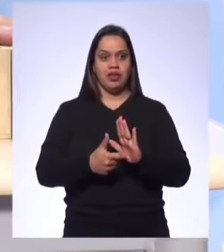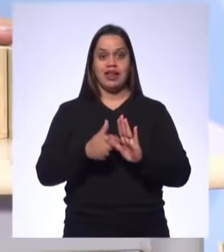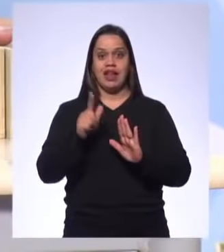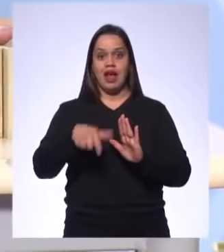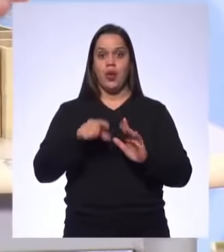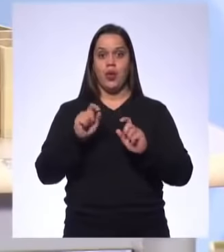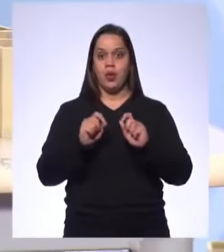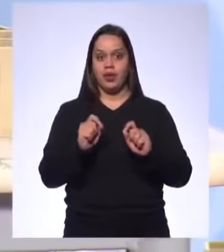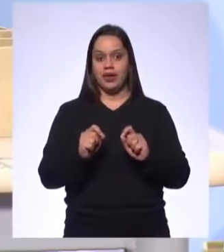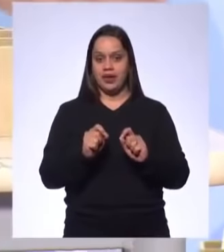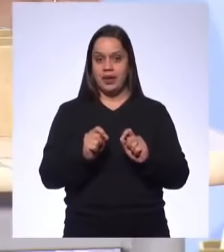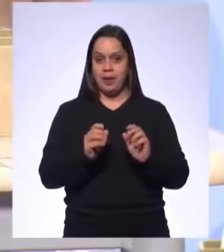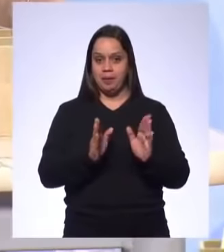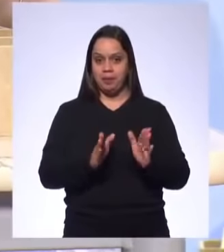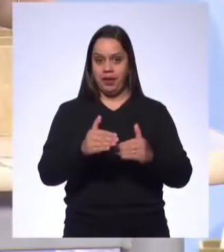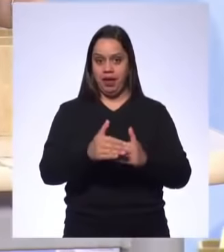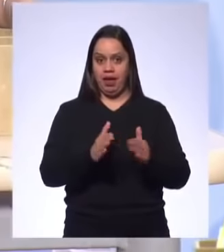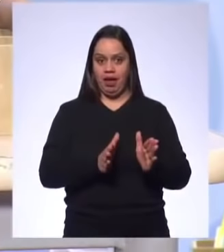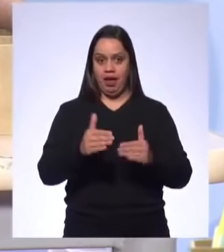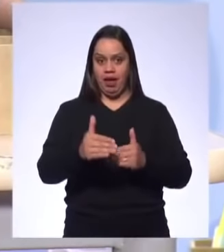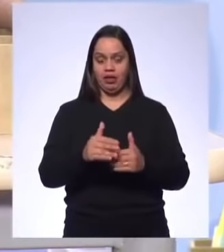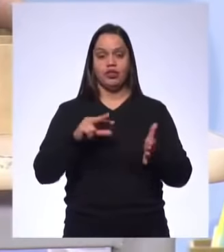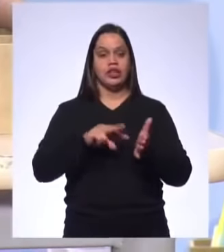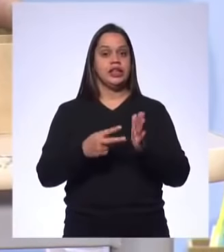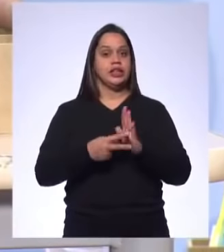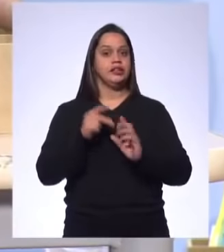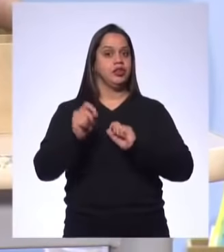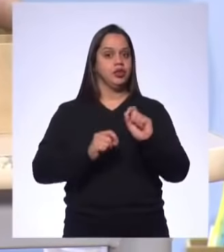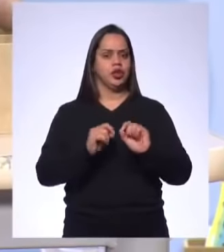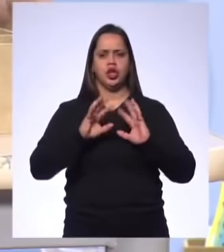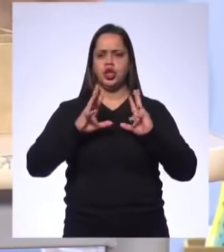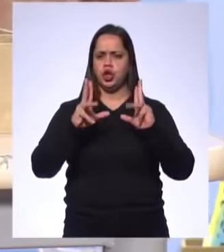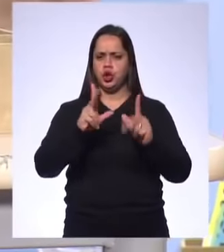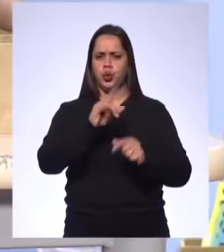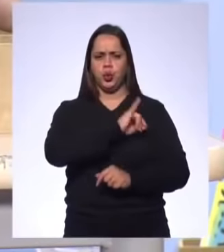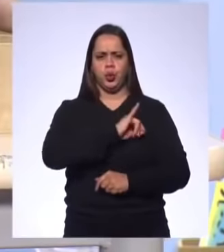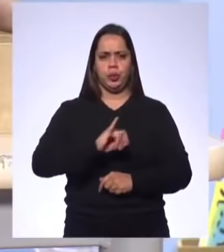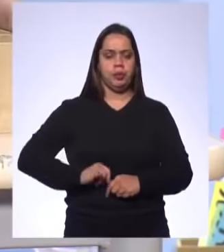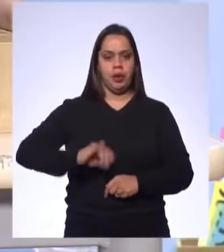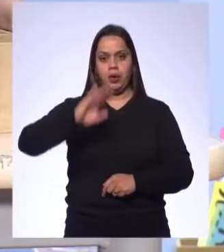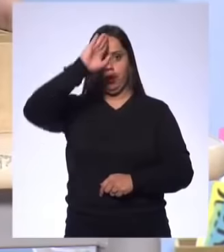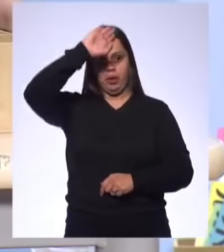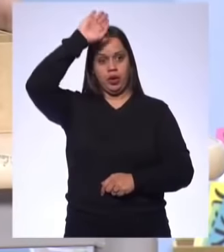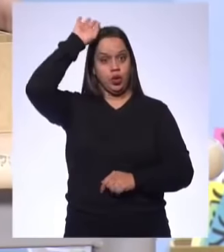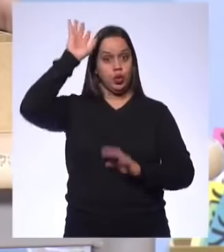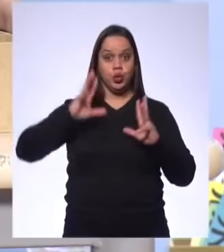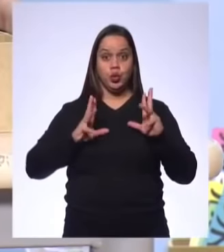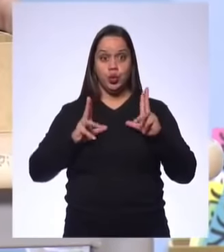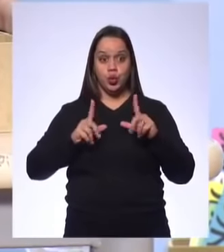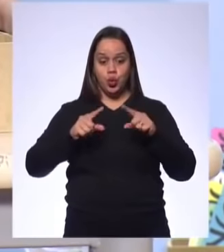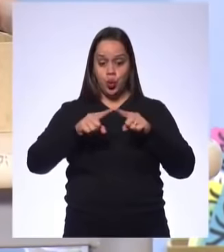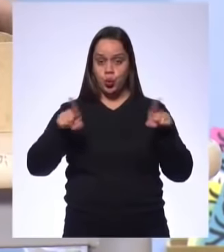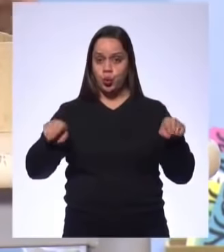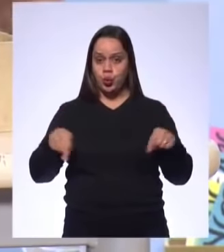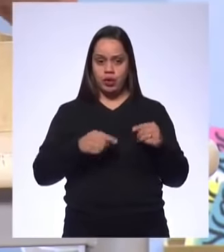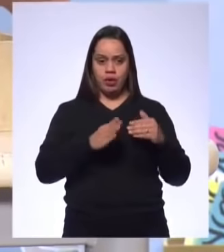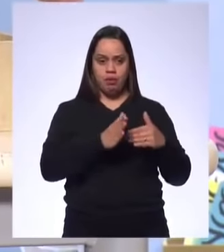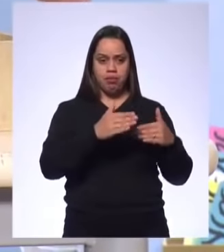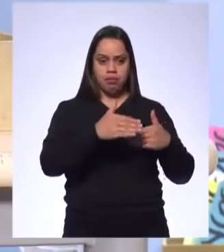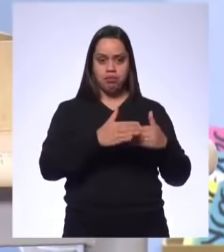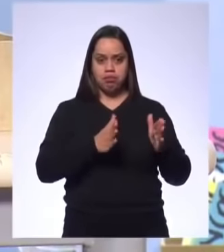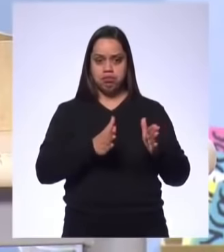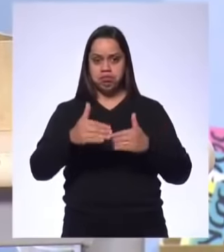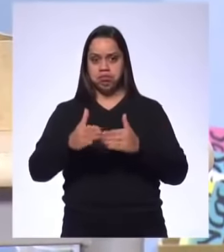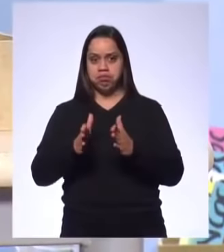vocês significa o Império Romano. Tudo isso é o Império Romano, está bem? E aí nós